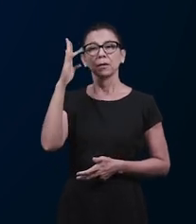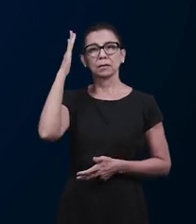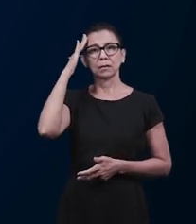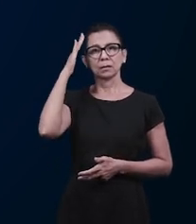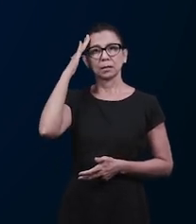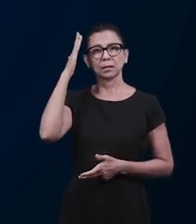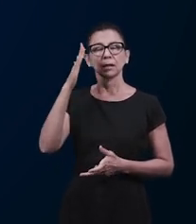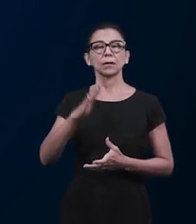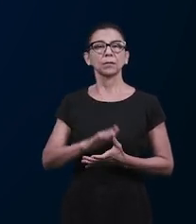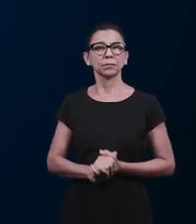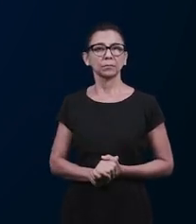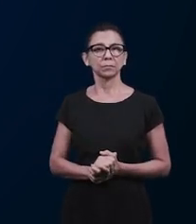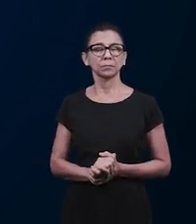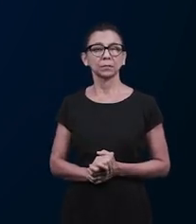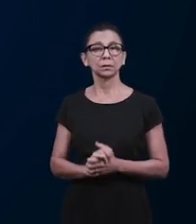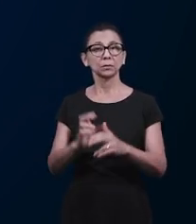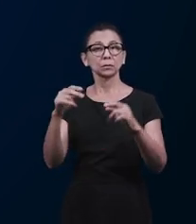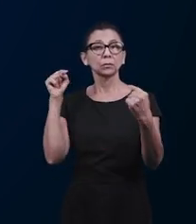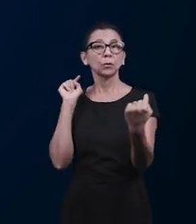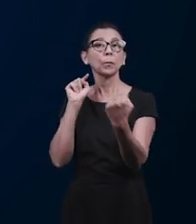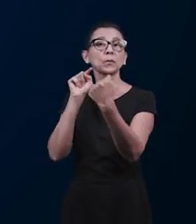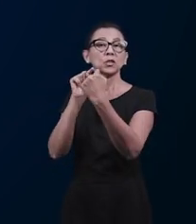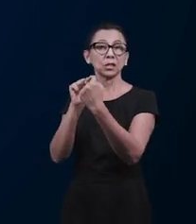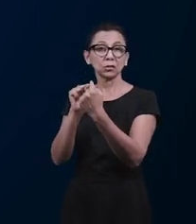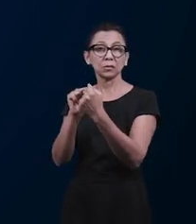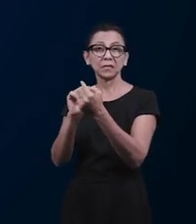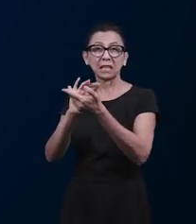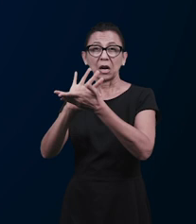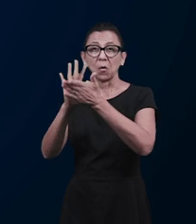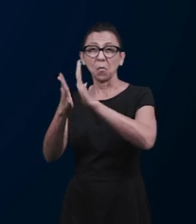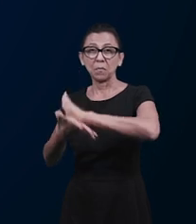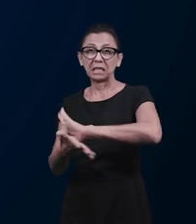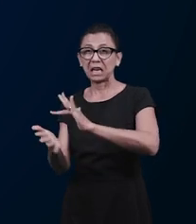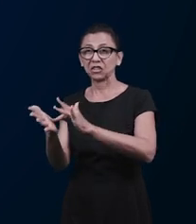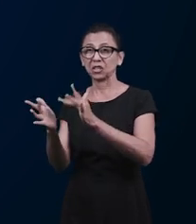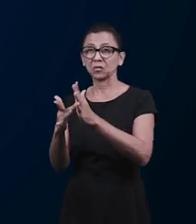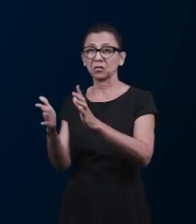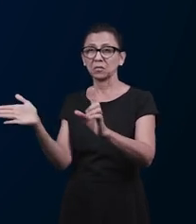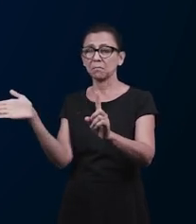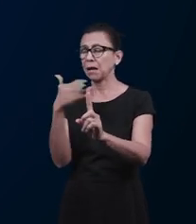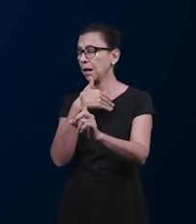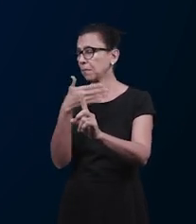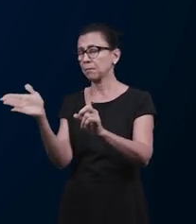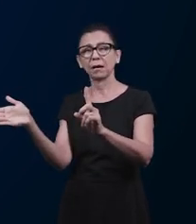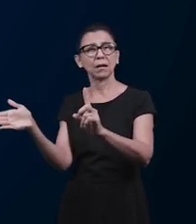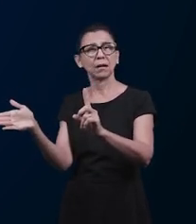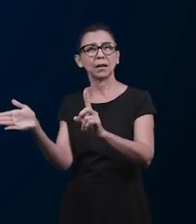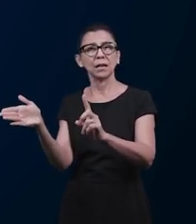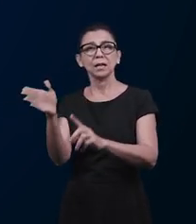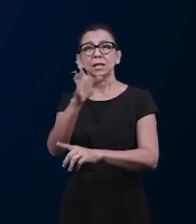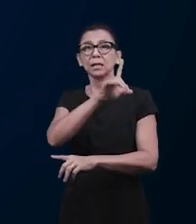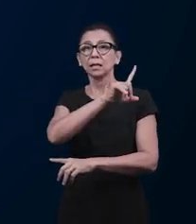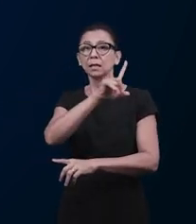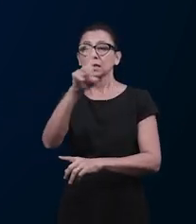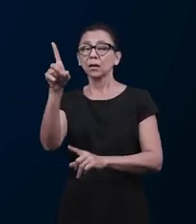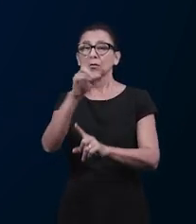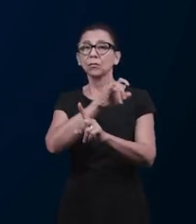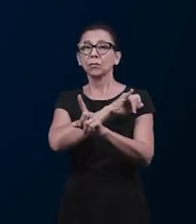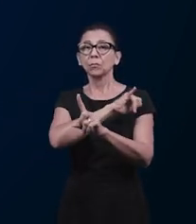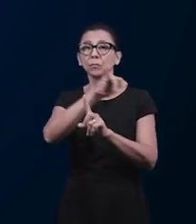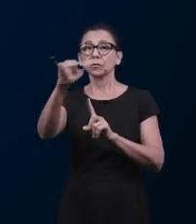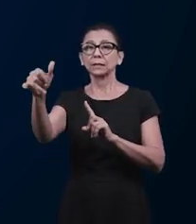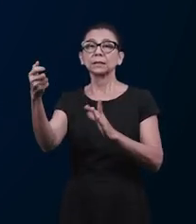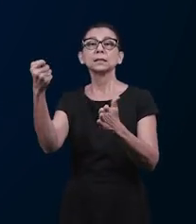Senhor Jesus, para irar o Senhor Jesus, para que não se cumprisse as